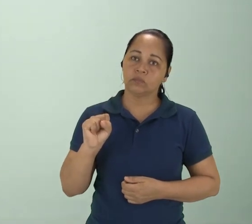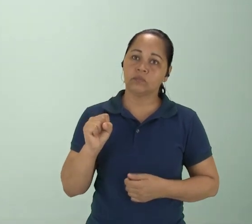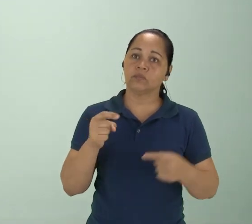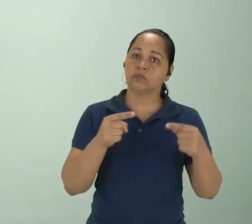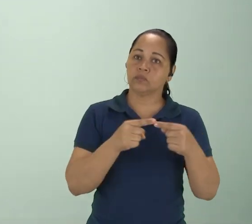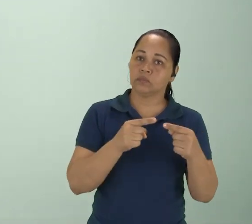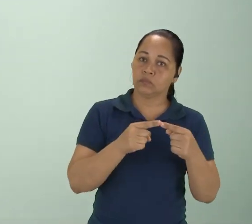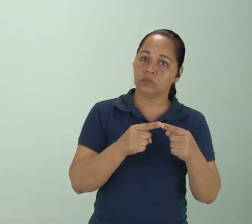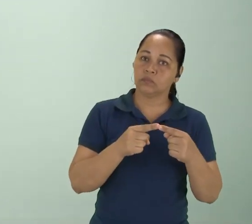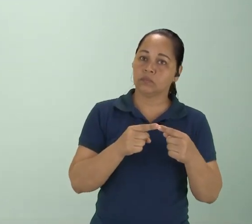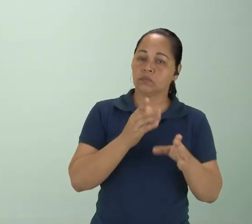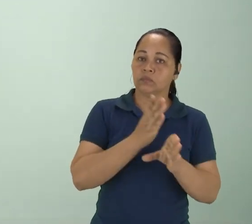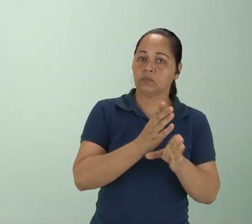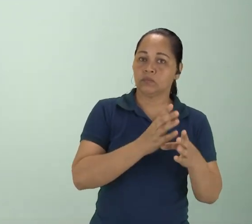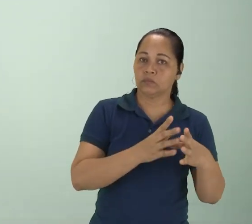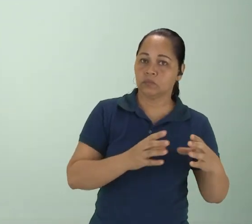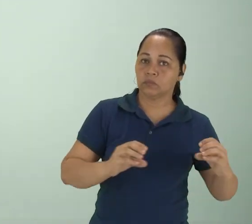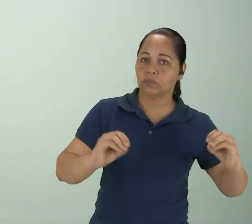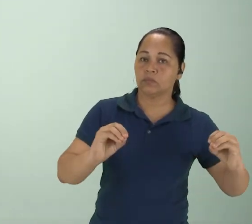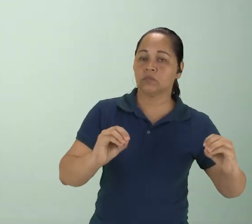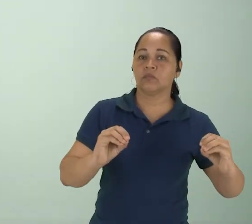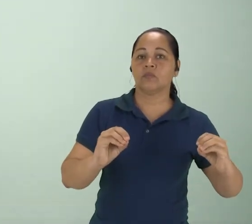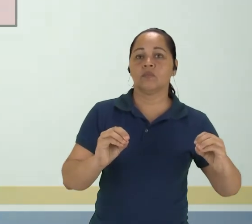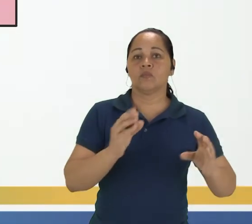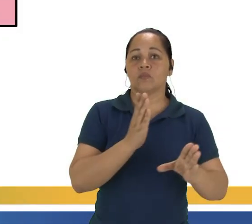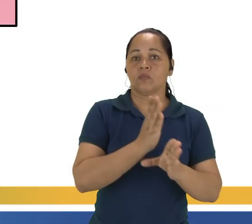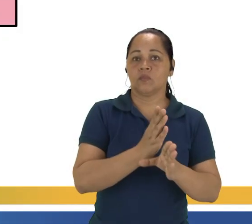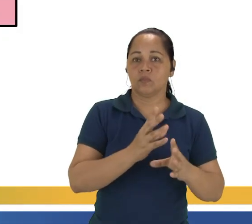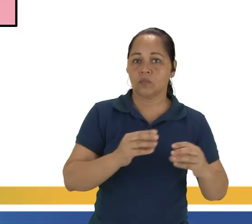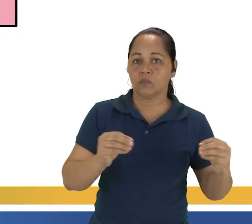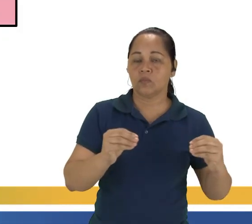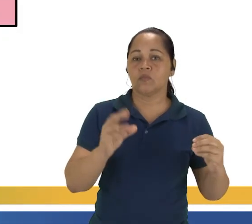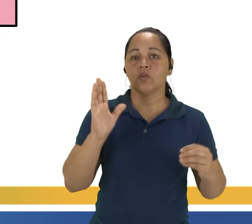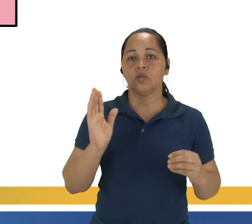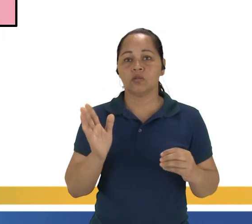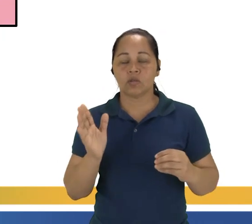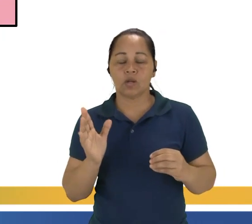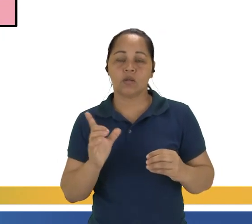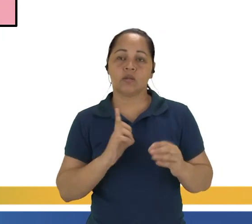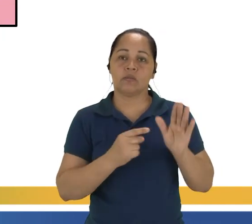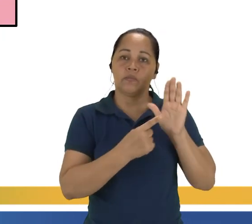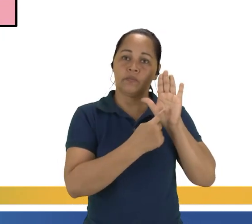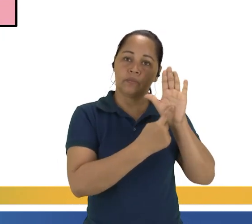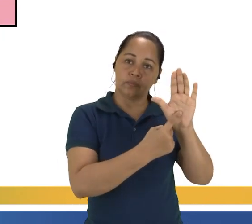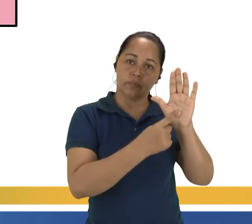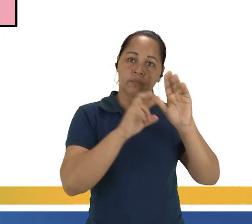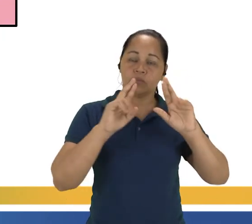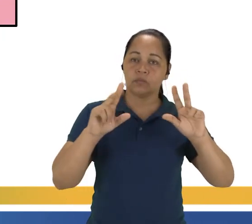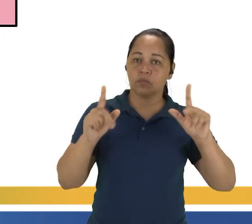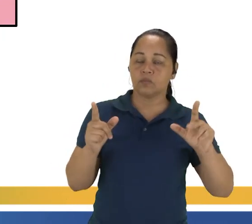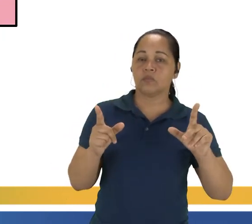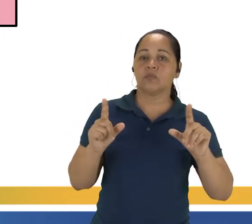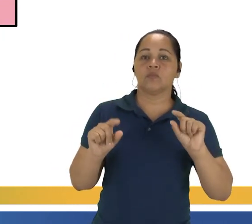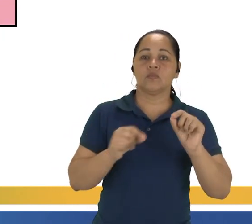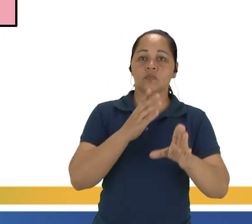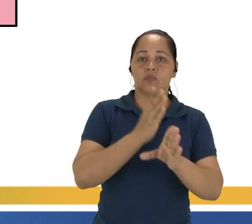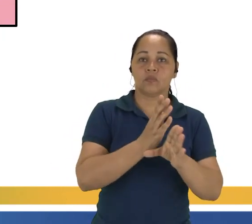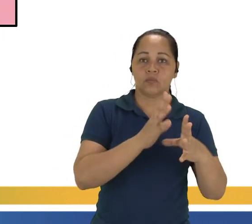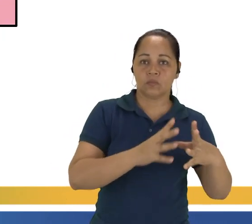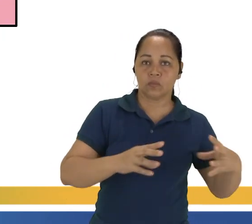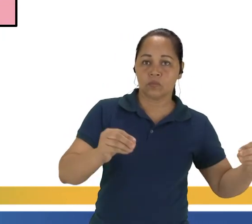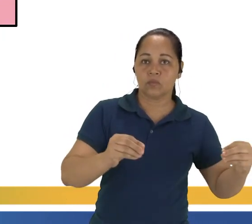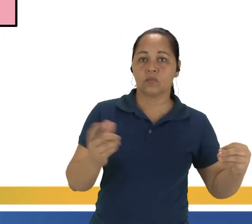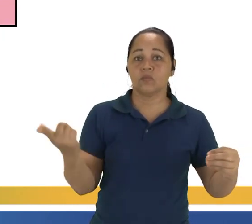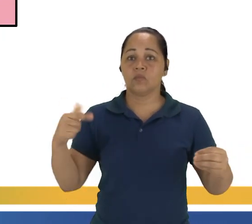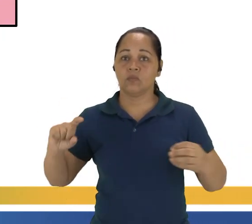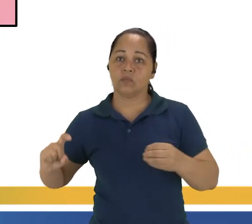uma redução do material genético. Vou deixar para vocês um quadro, né, com as diferenças básicas da mitose e meiose. A meiose é o tema